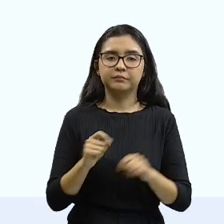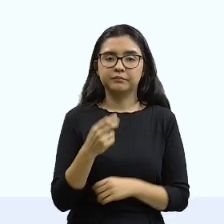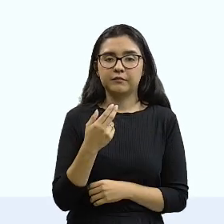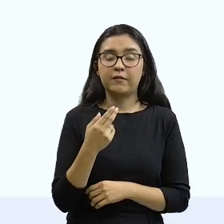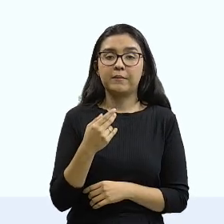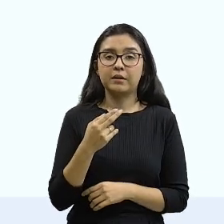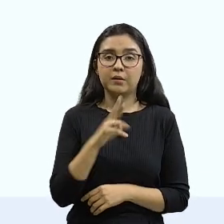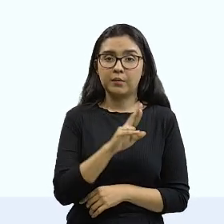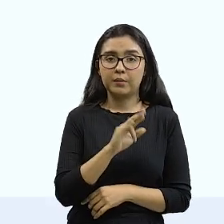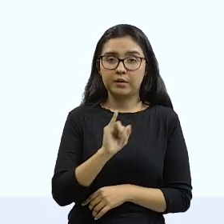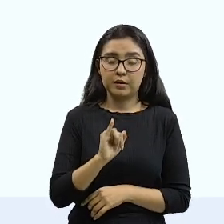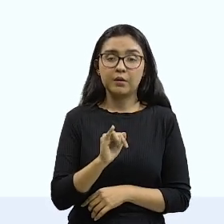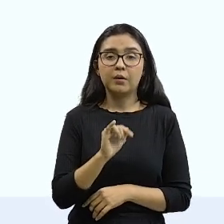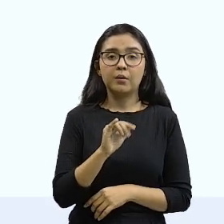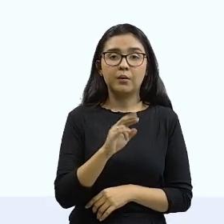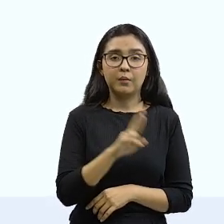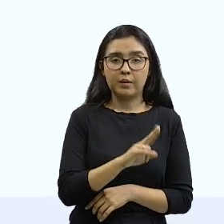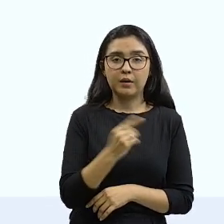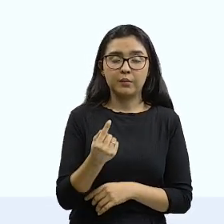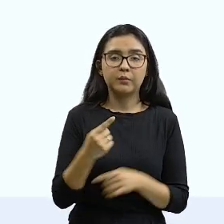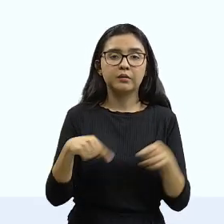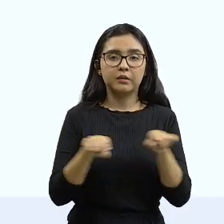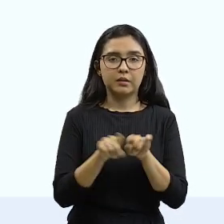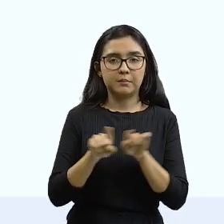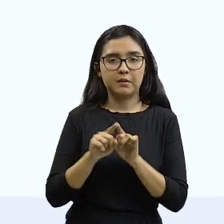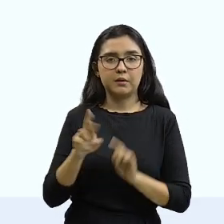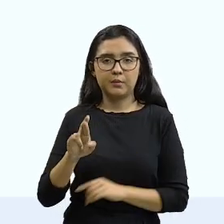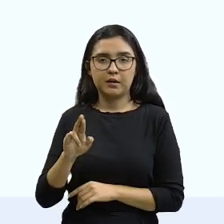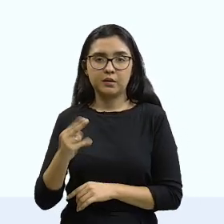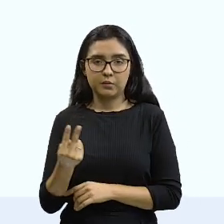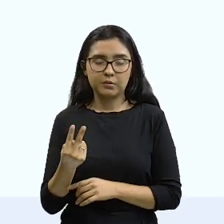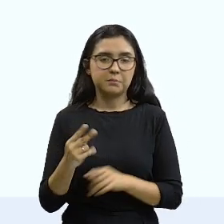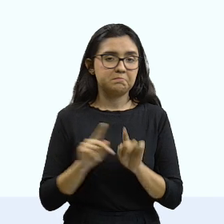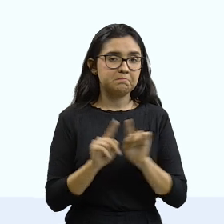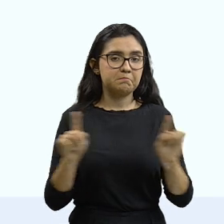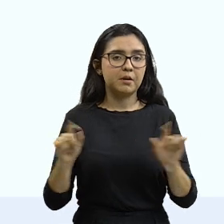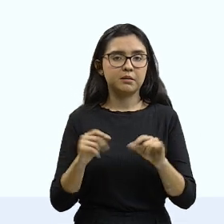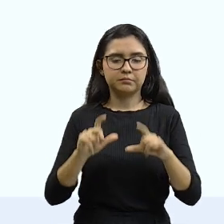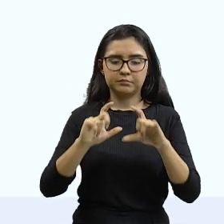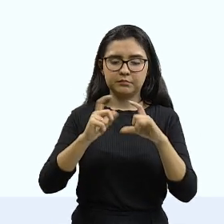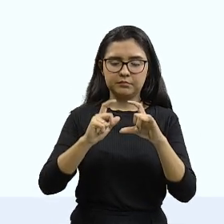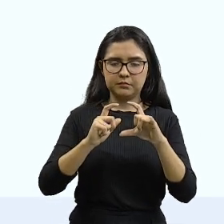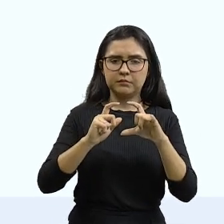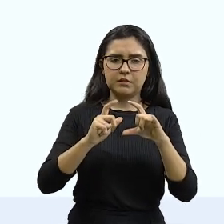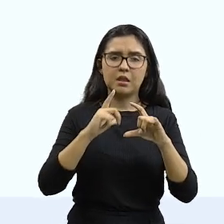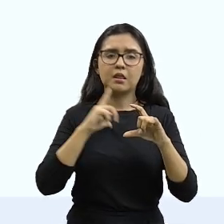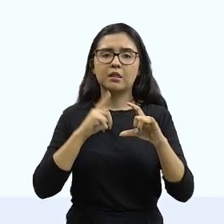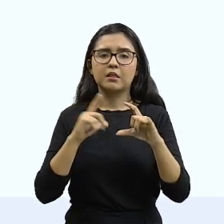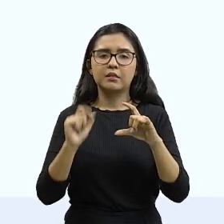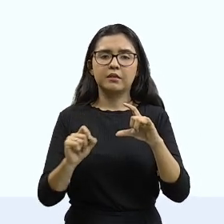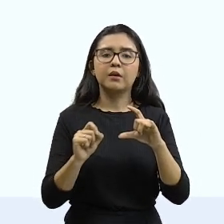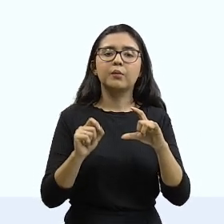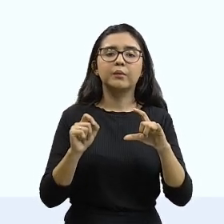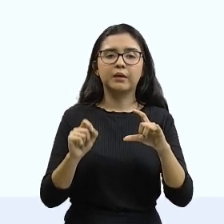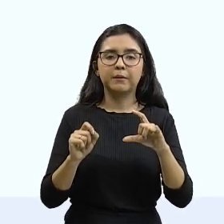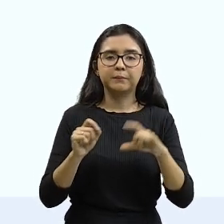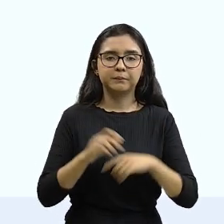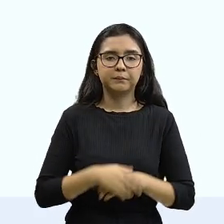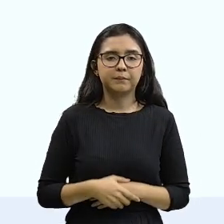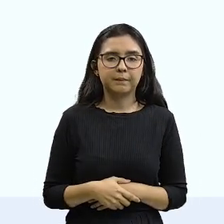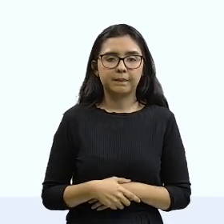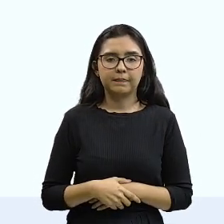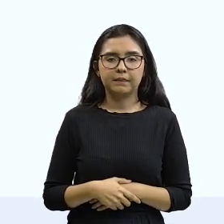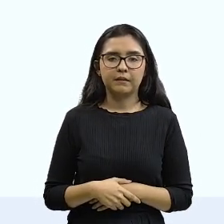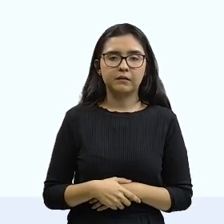vai passar no R2, beleza? Só que cada resistor desse vai ter uma DDP, vai ter